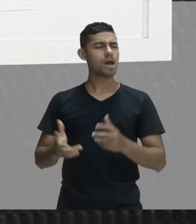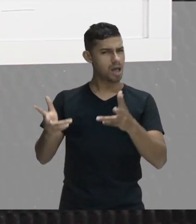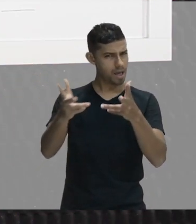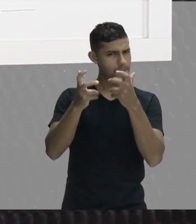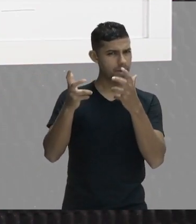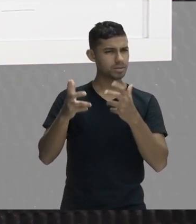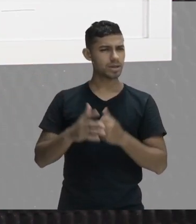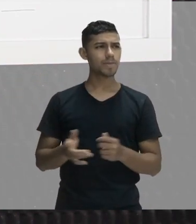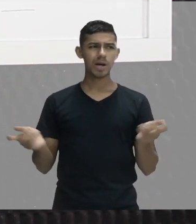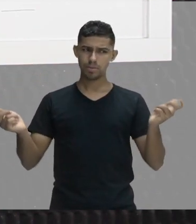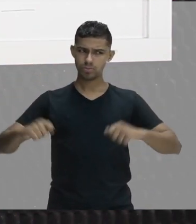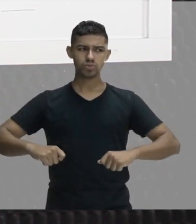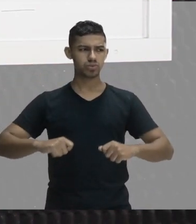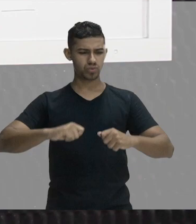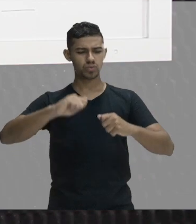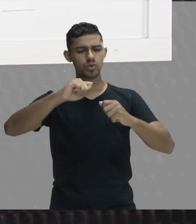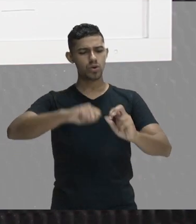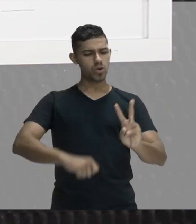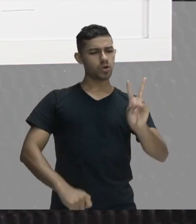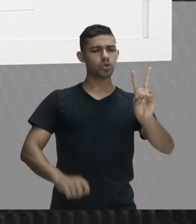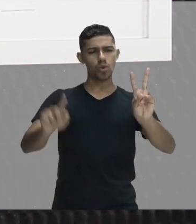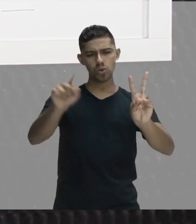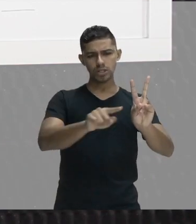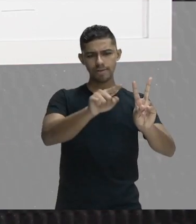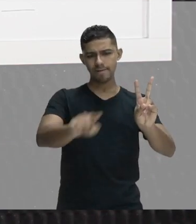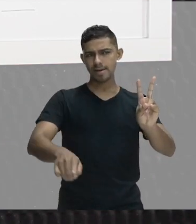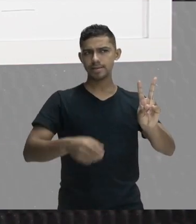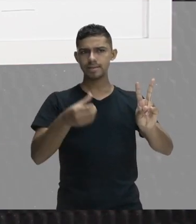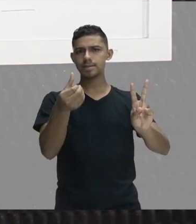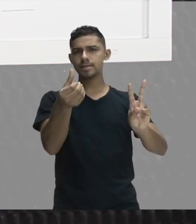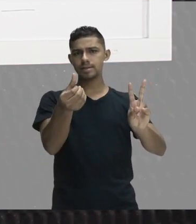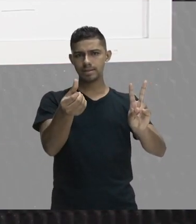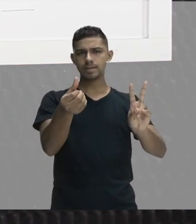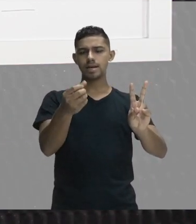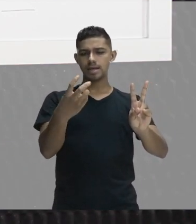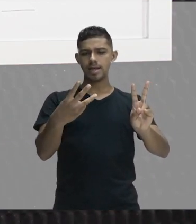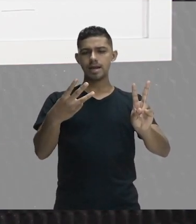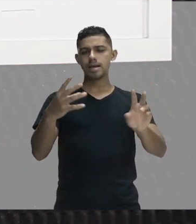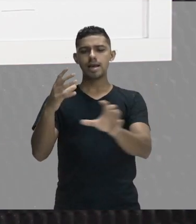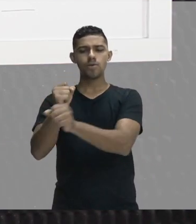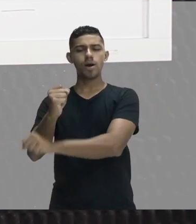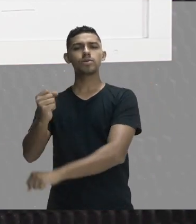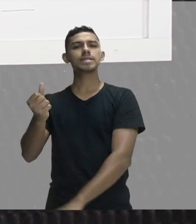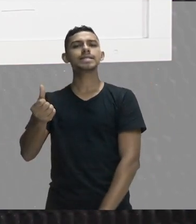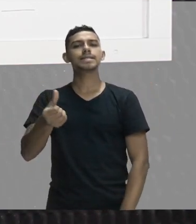que você pode multiplicar o 2 pelo 3 para dar 6.